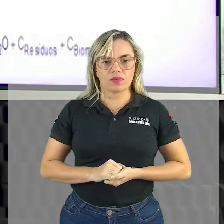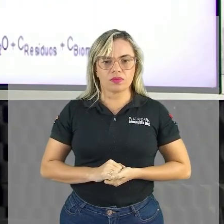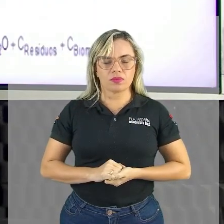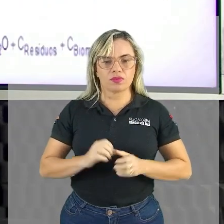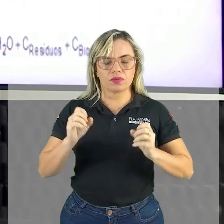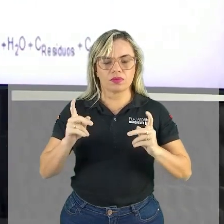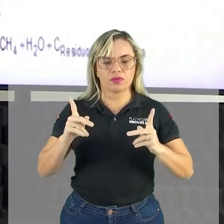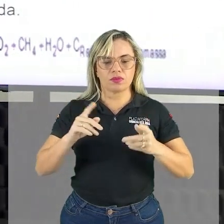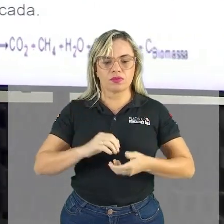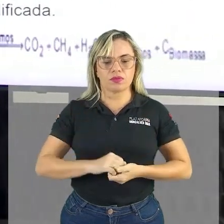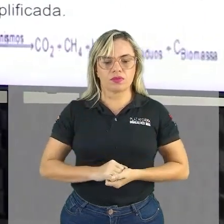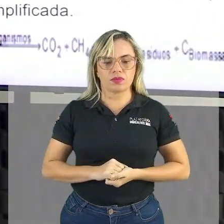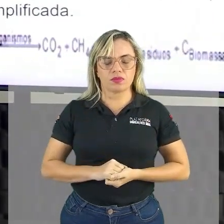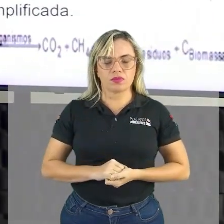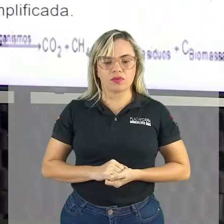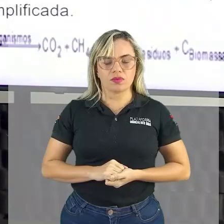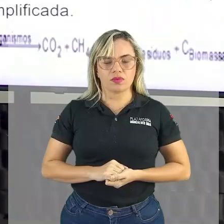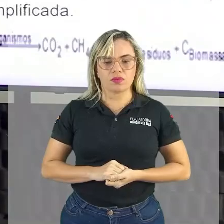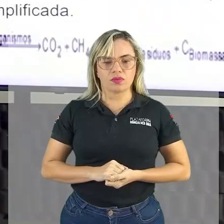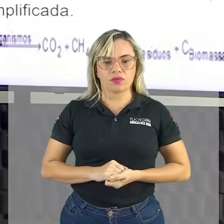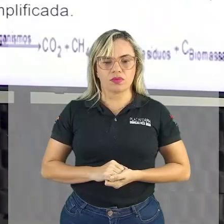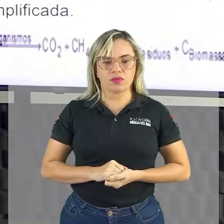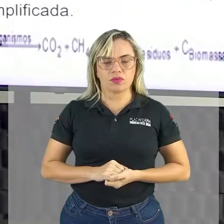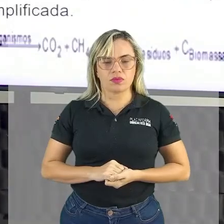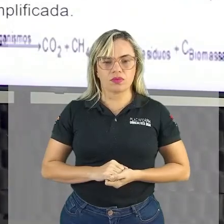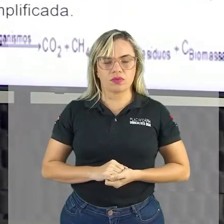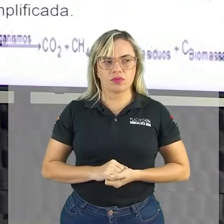Ok? Aí a partir daqui,